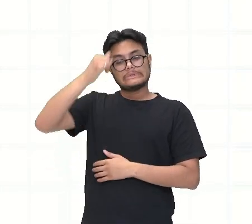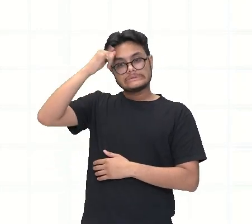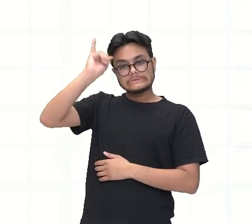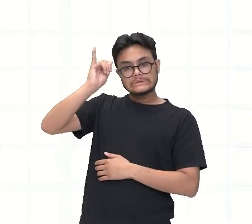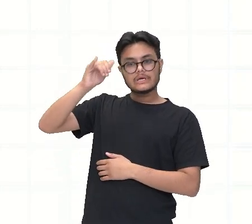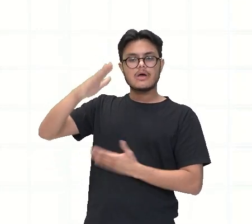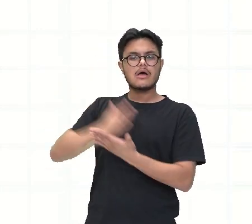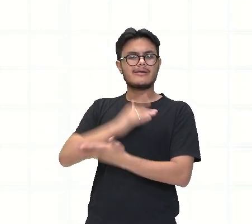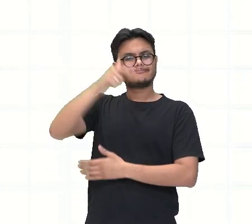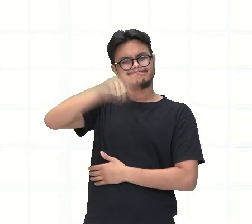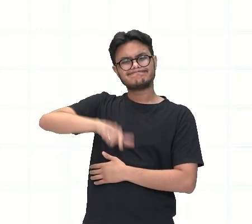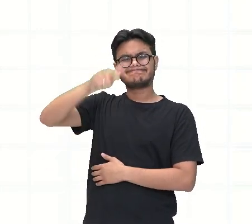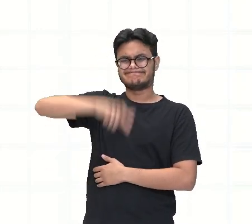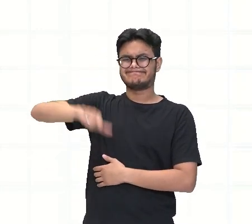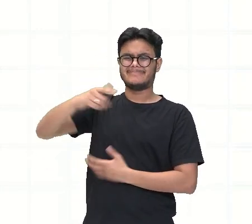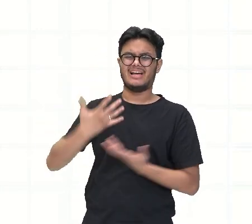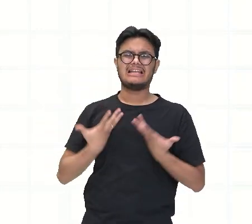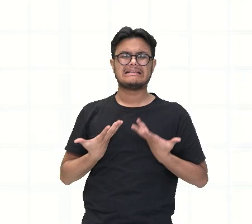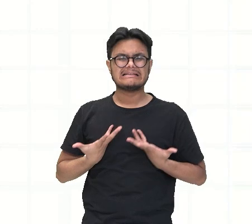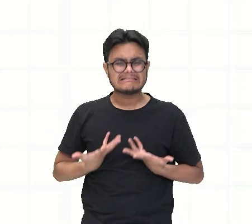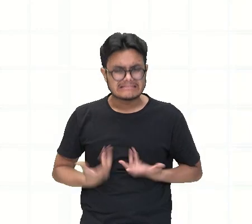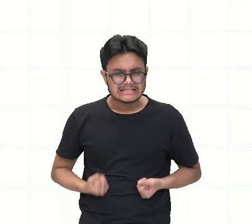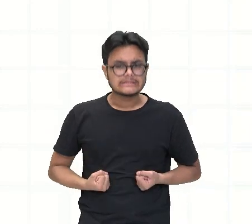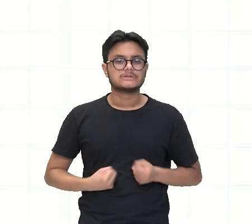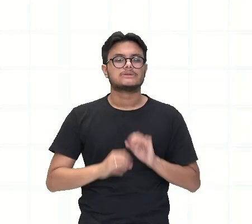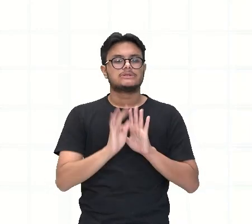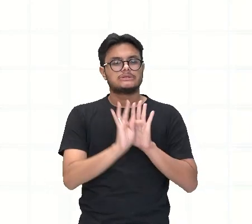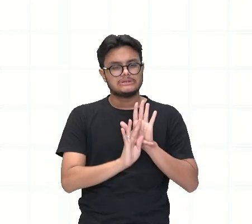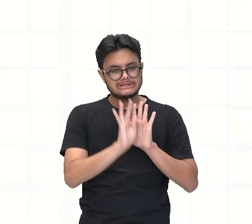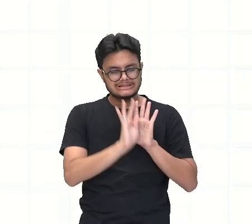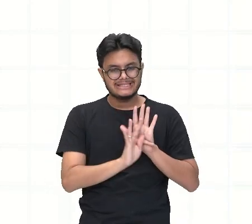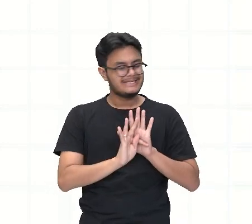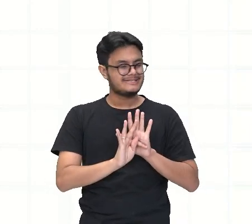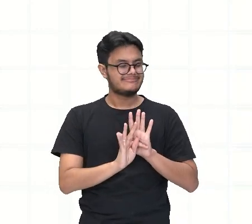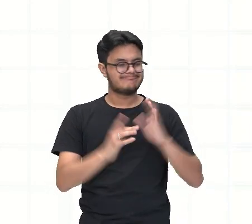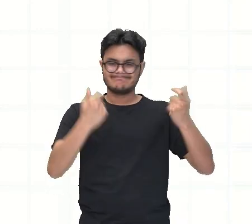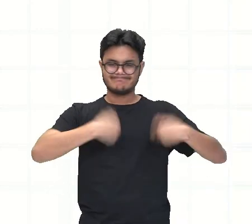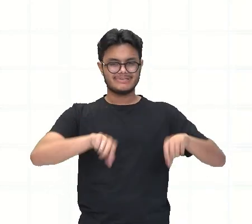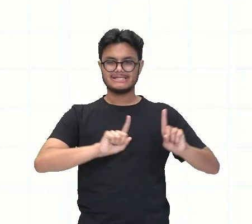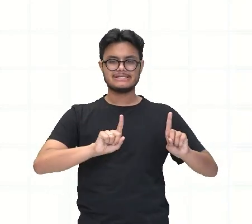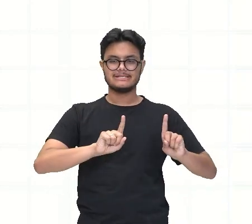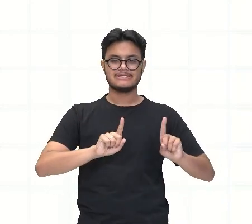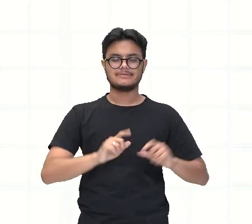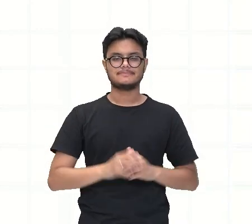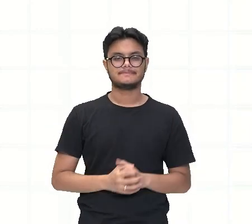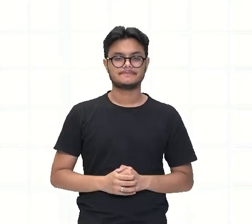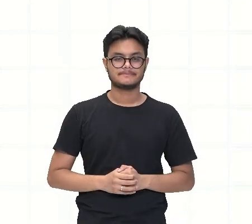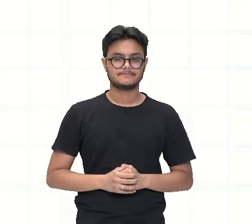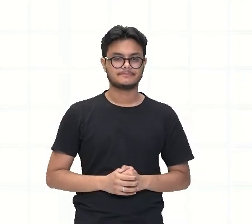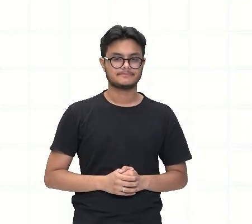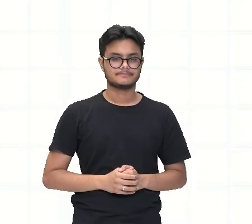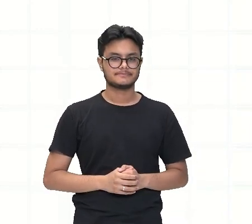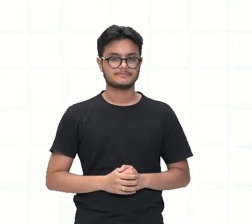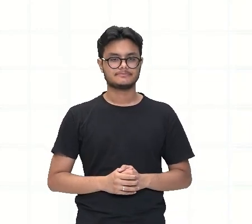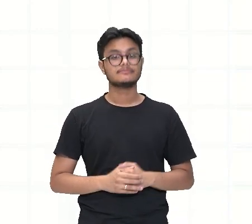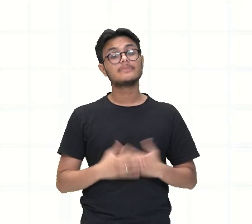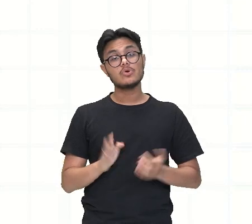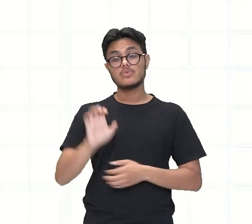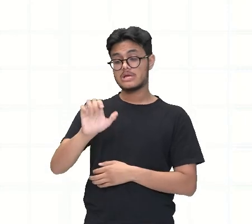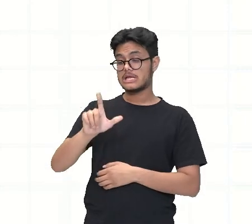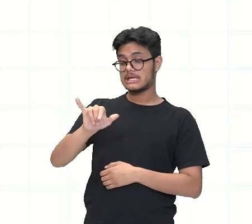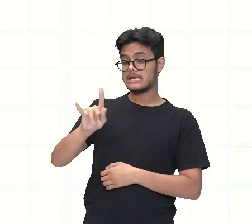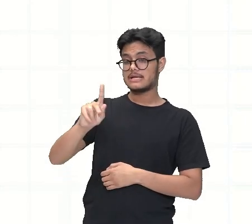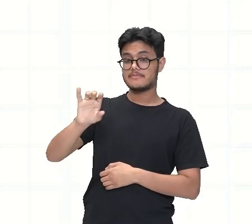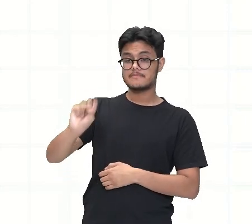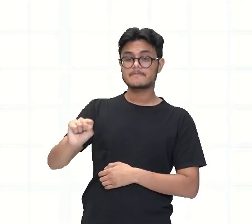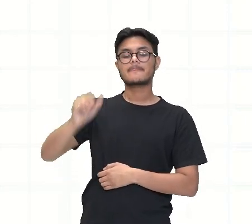isso acontece? Porque o objetivo da elipse, nessa questão da coesão, é evitar as repetições cansativas